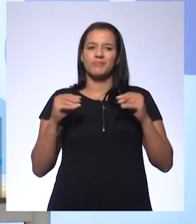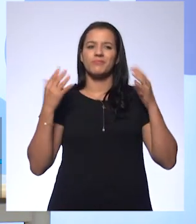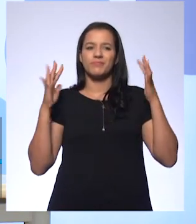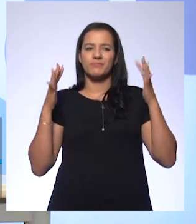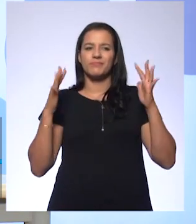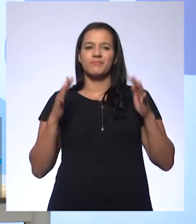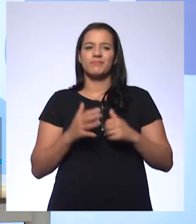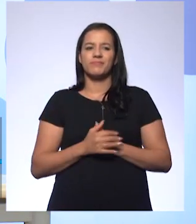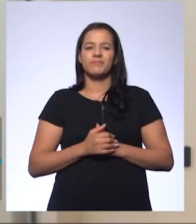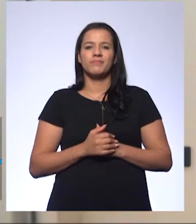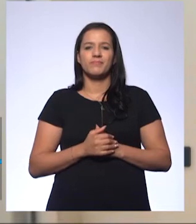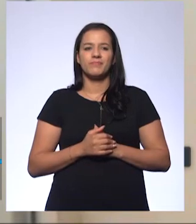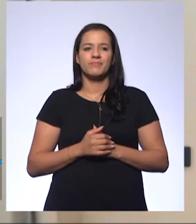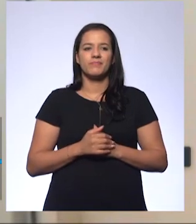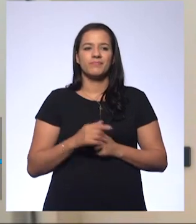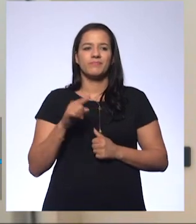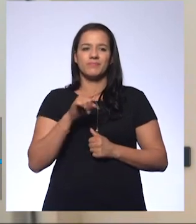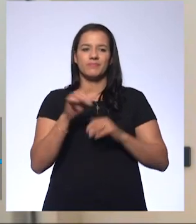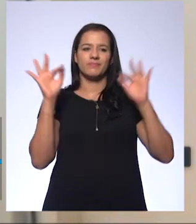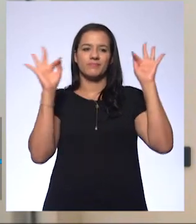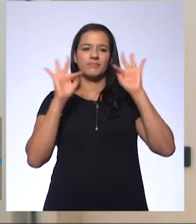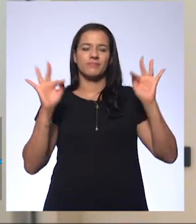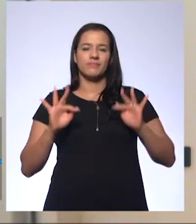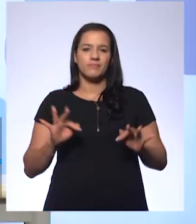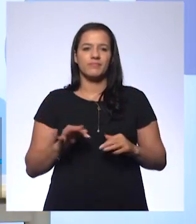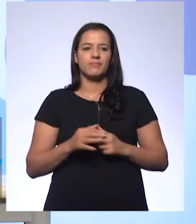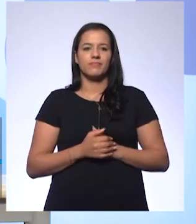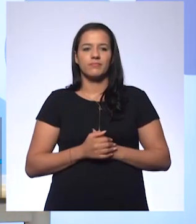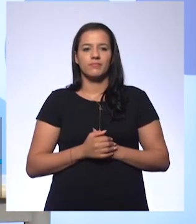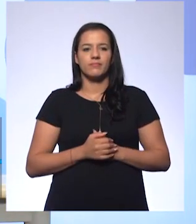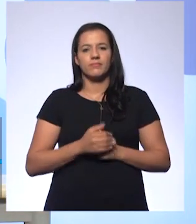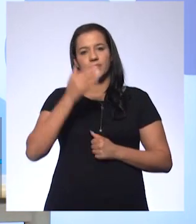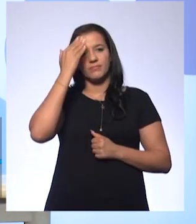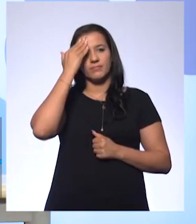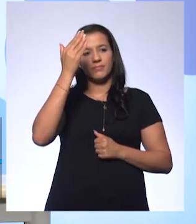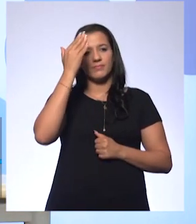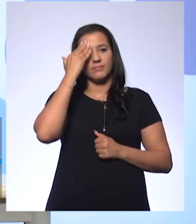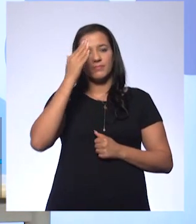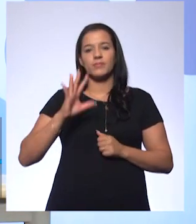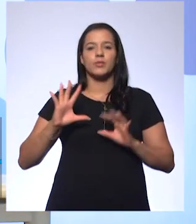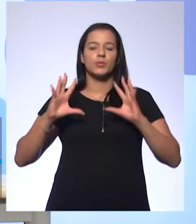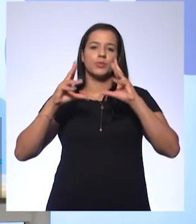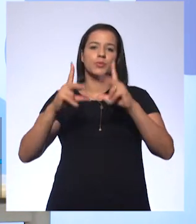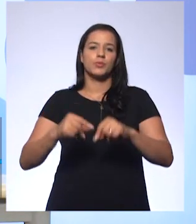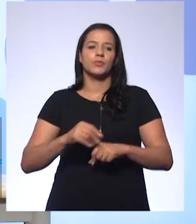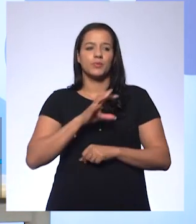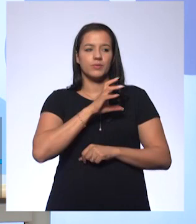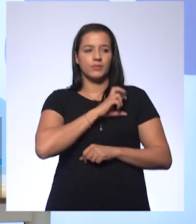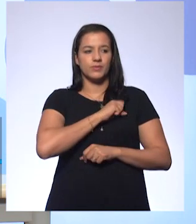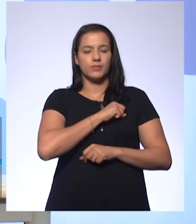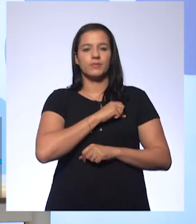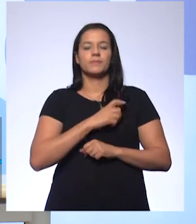aula ministrada. Olha só, muito bem. Todo mundo aqui, olha, parabéns, parabéns,